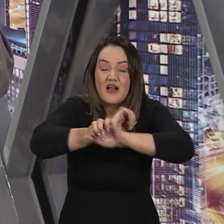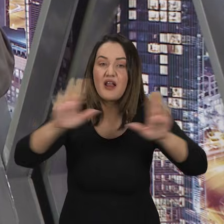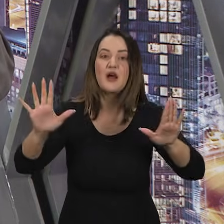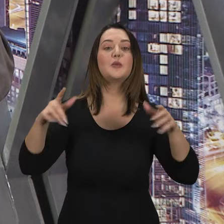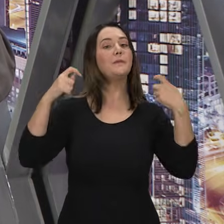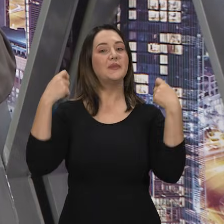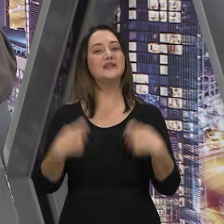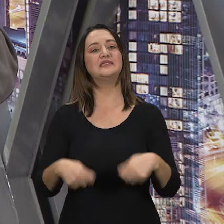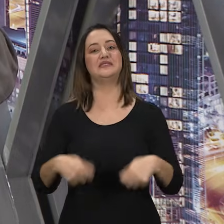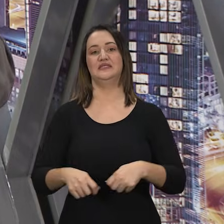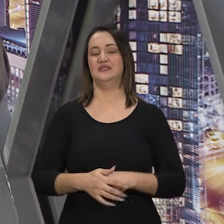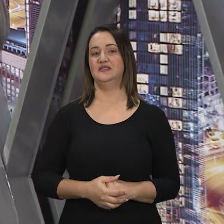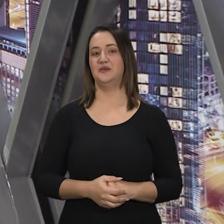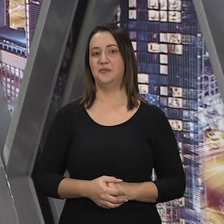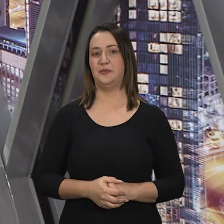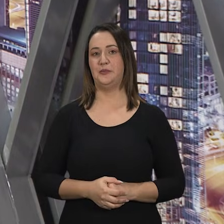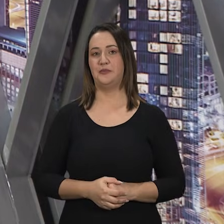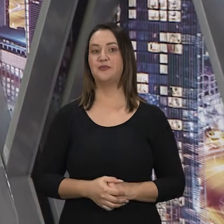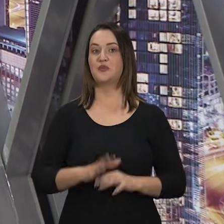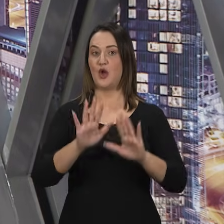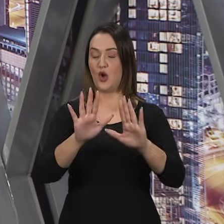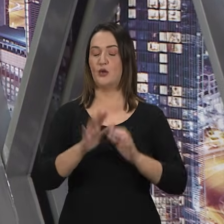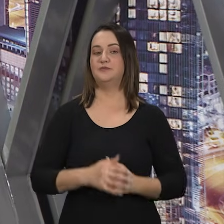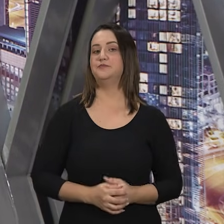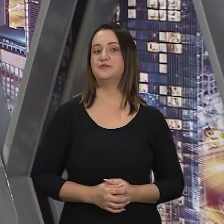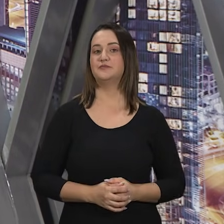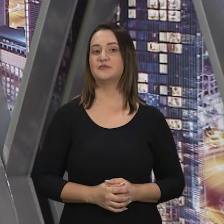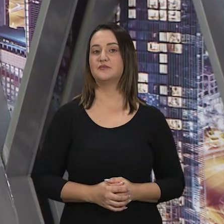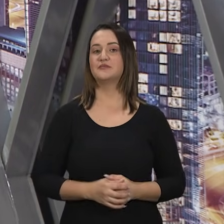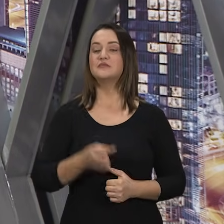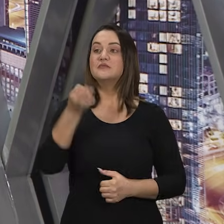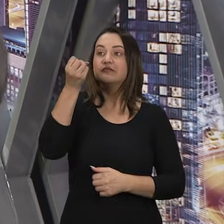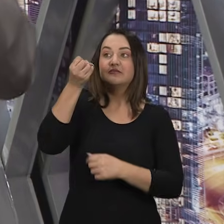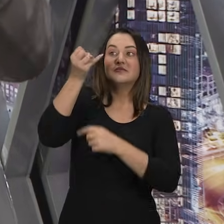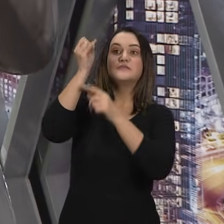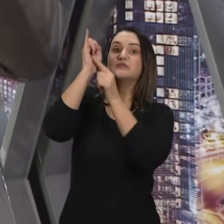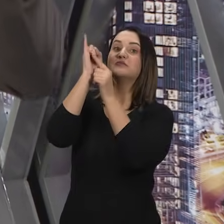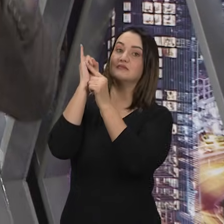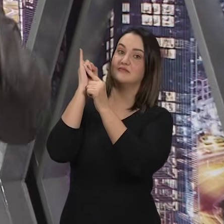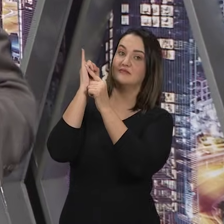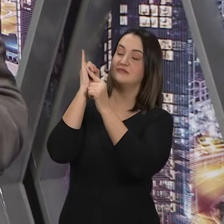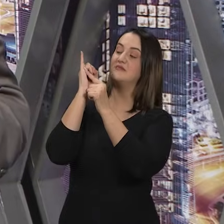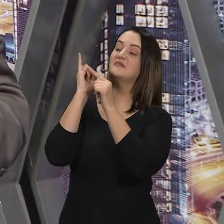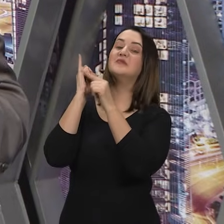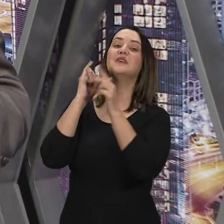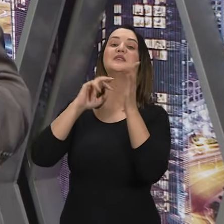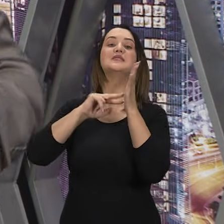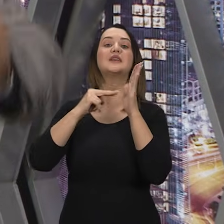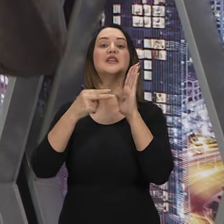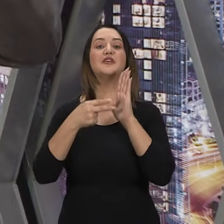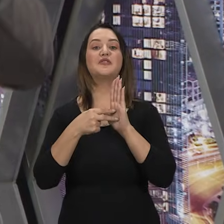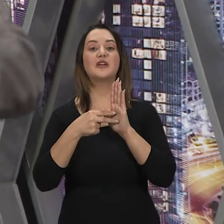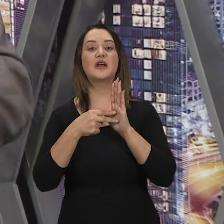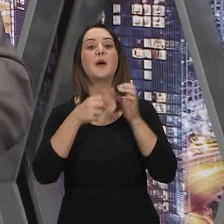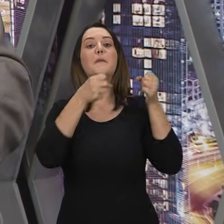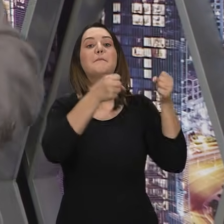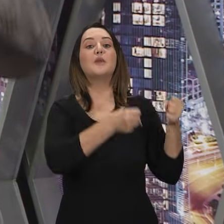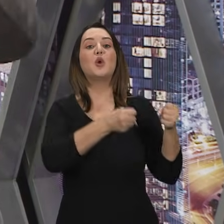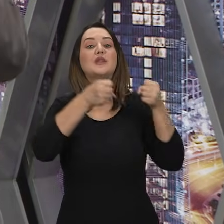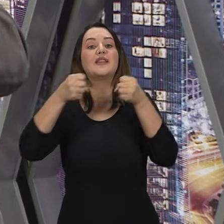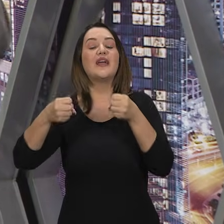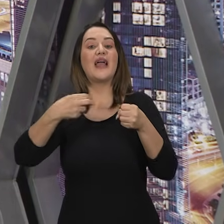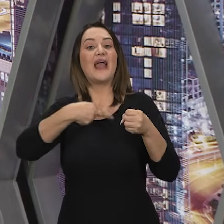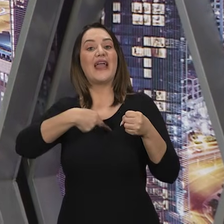esse texto. Mas você precisa entender isso daqui. Então veja só, a ponta pequena representa